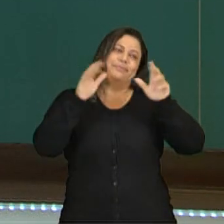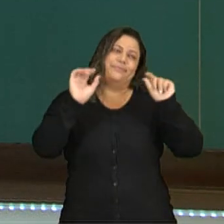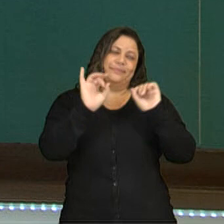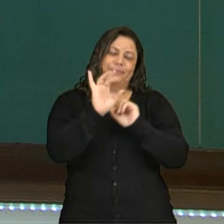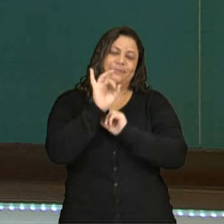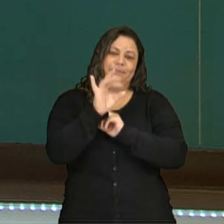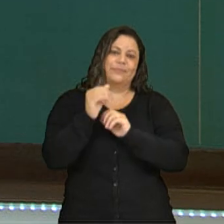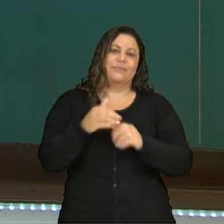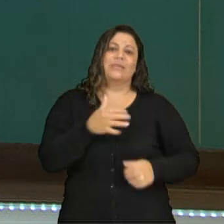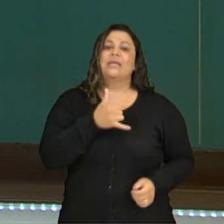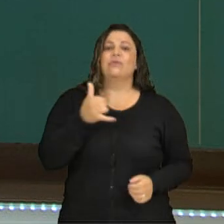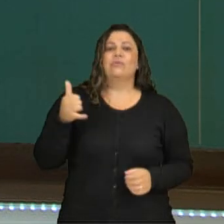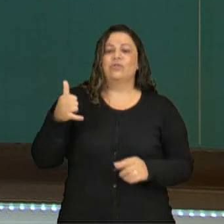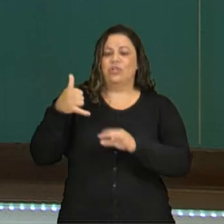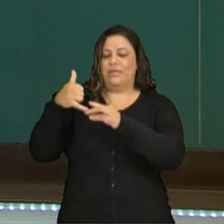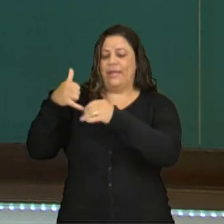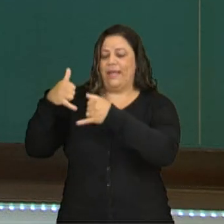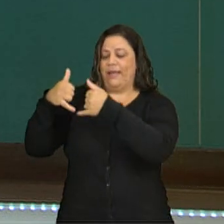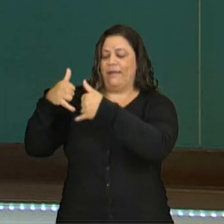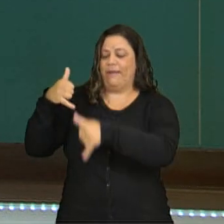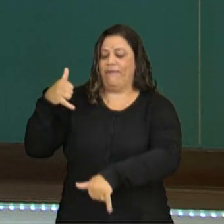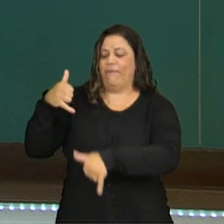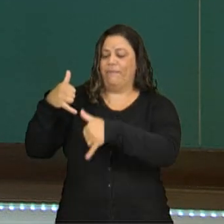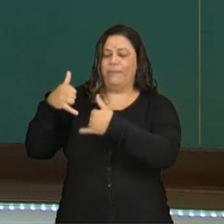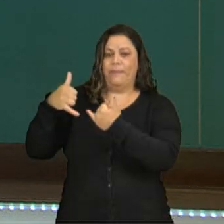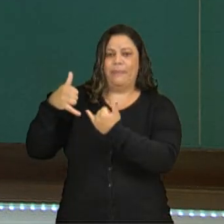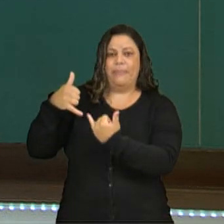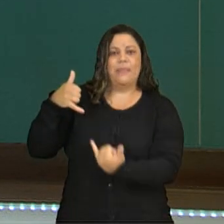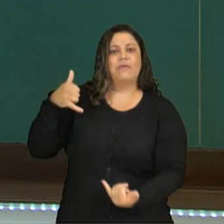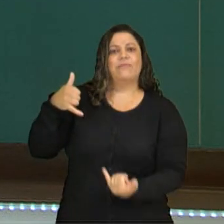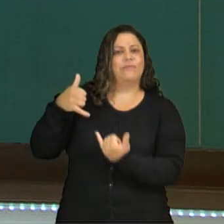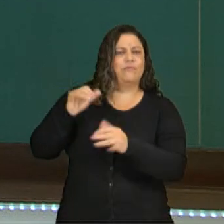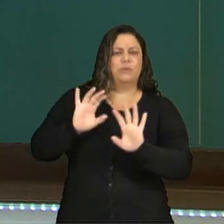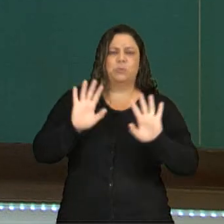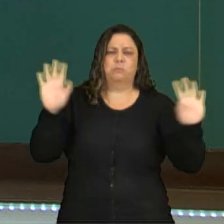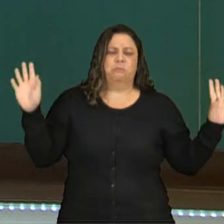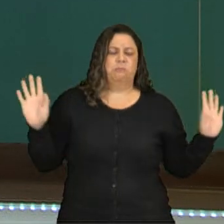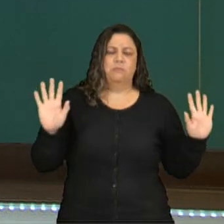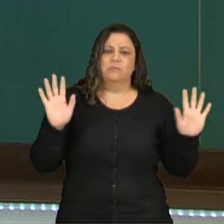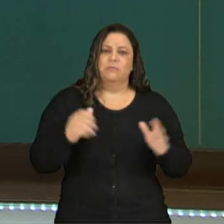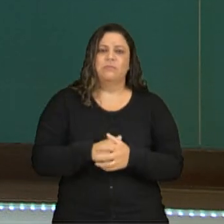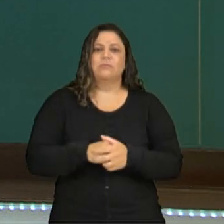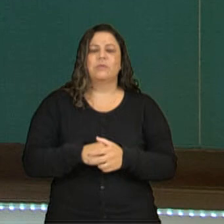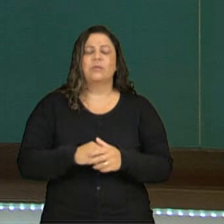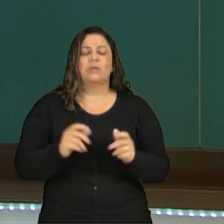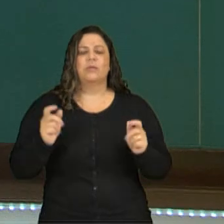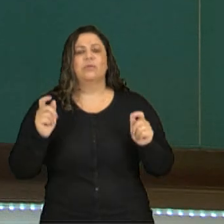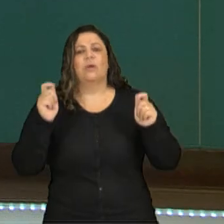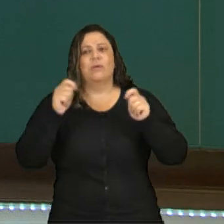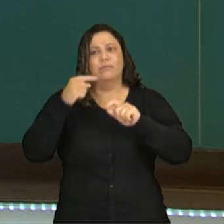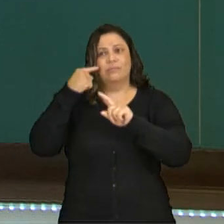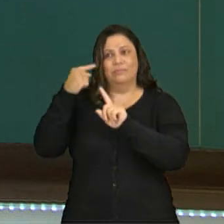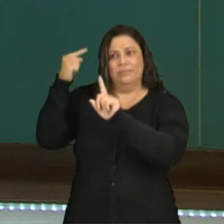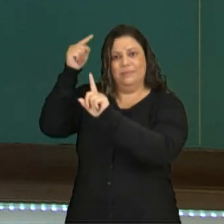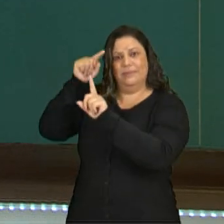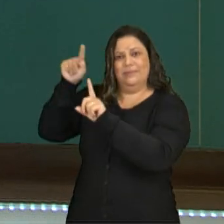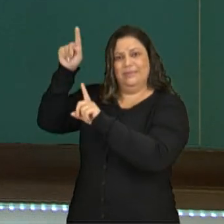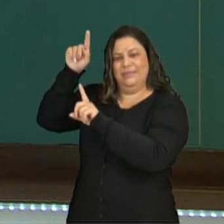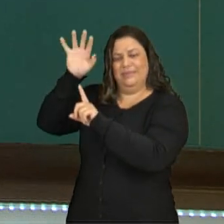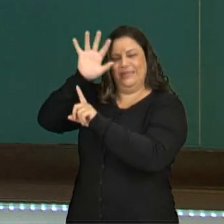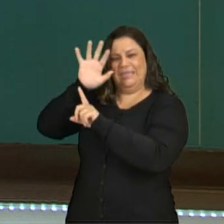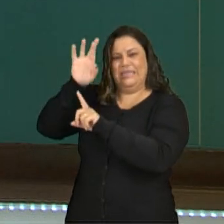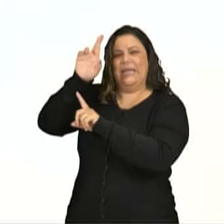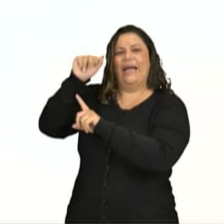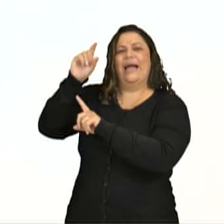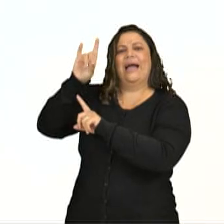usar fio, através de uma emissão de rádio, tá? Então,